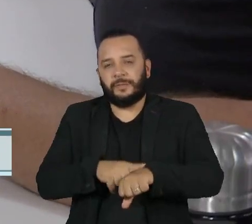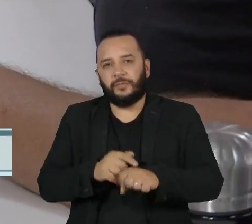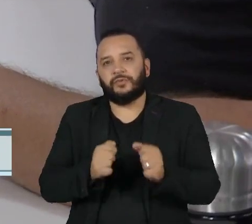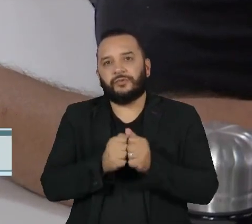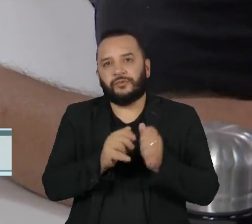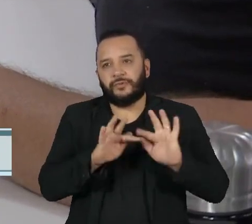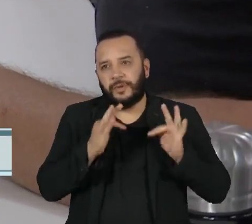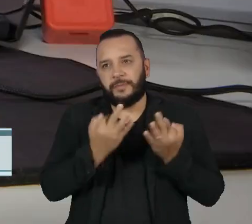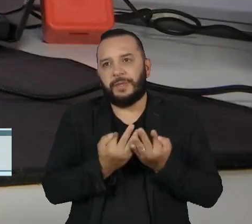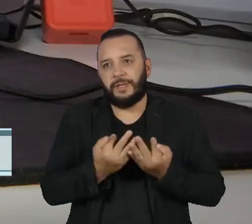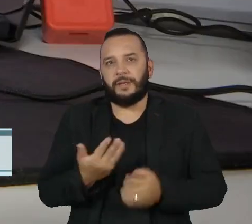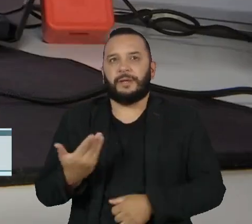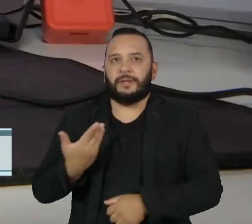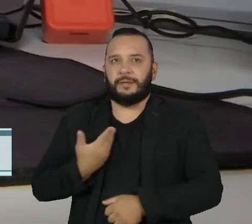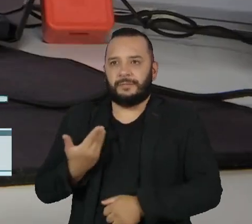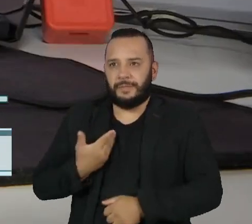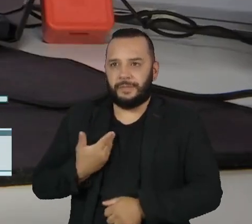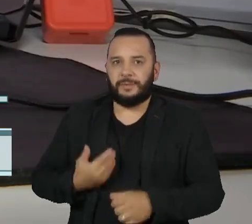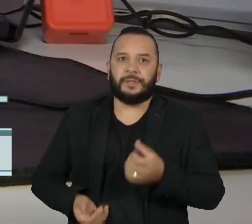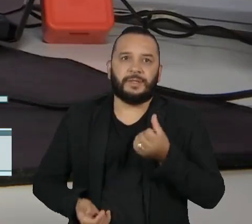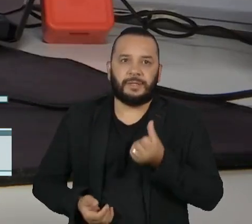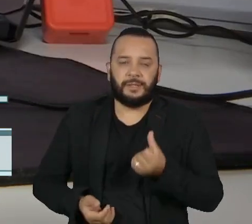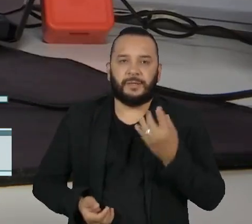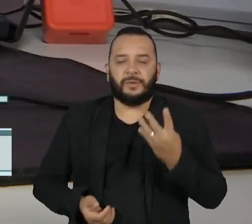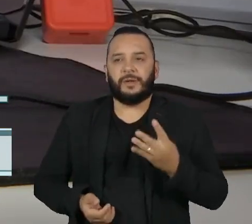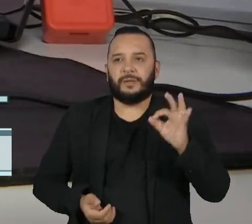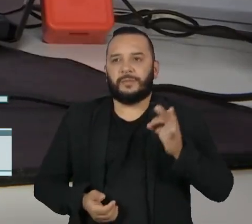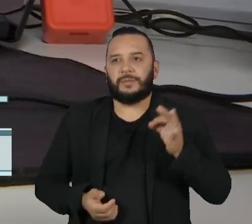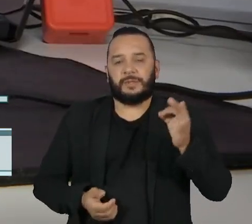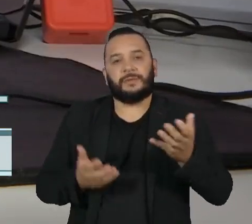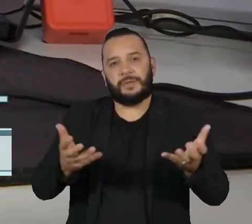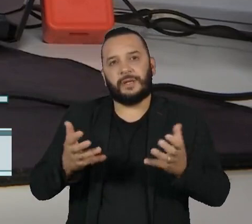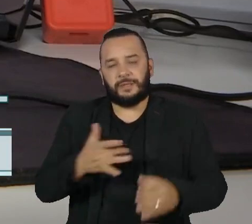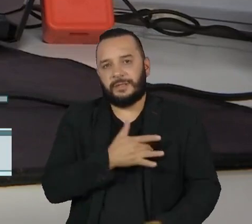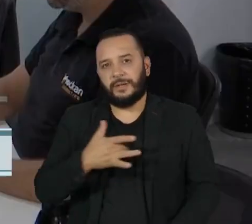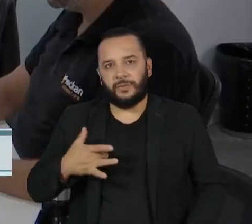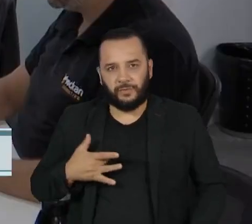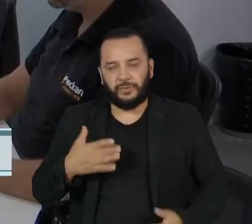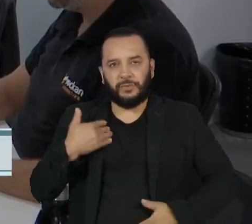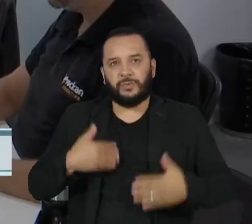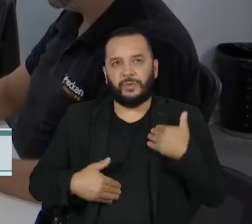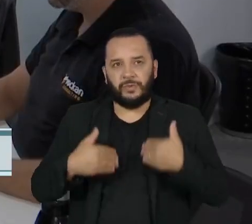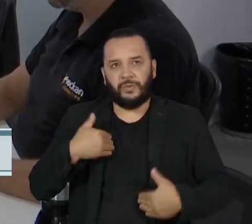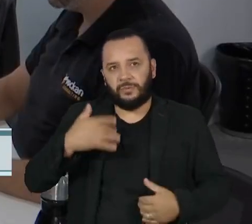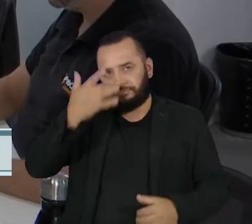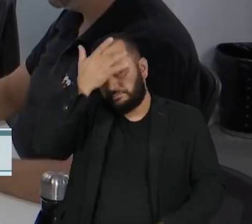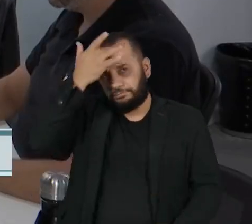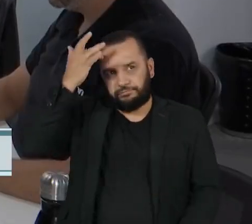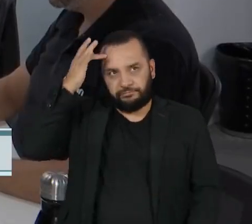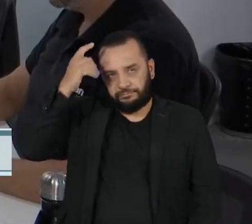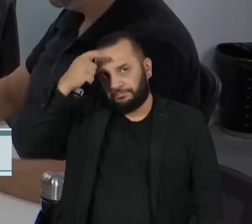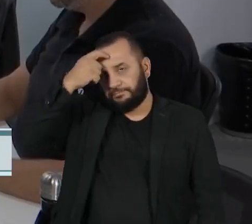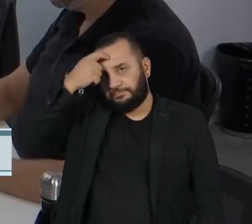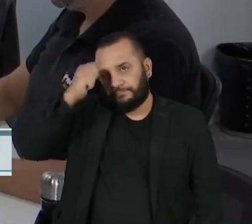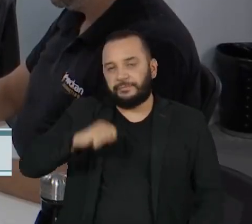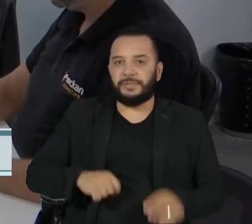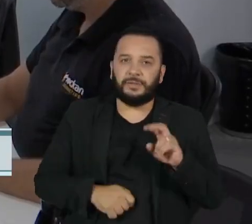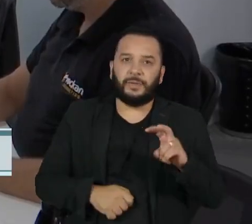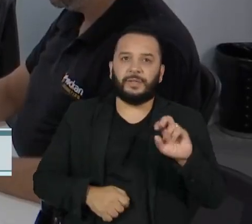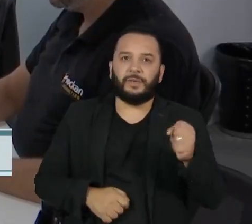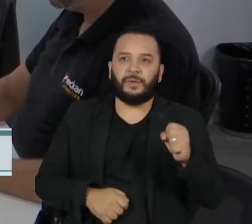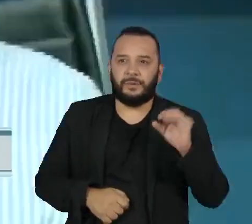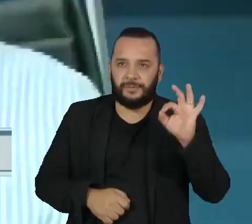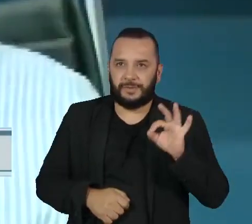família e amigos 64% ter saúde física e mental e 58%